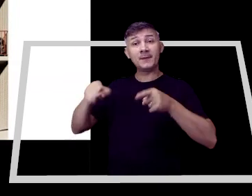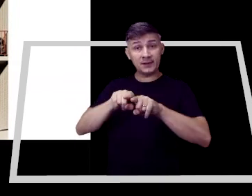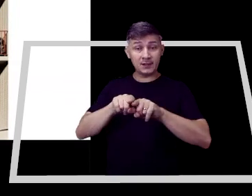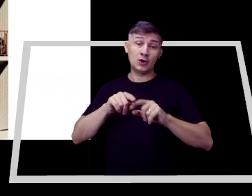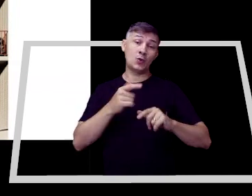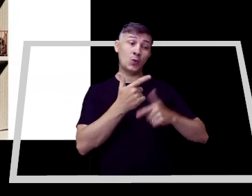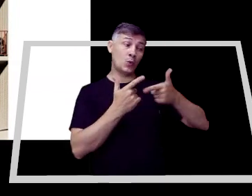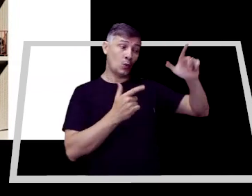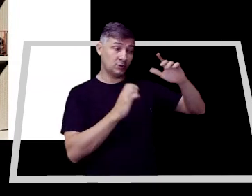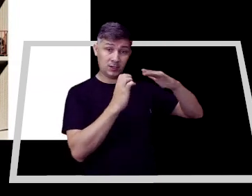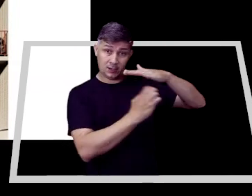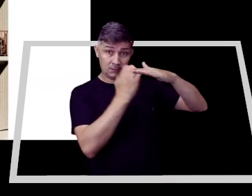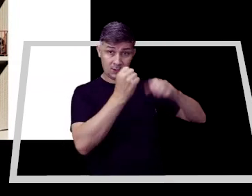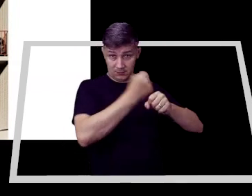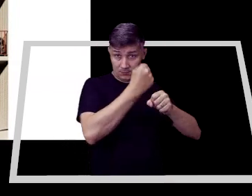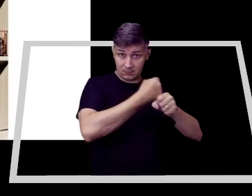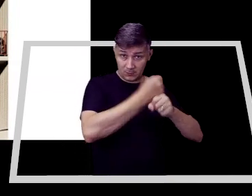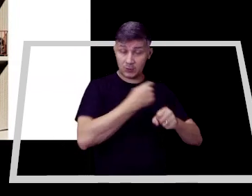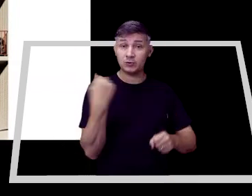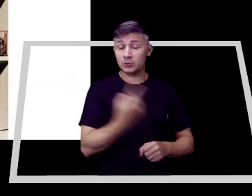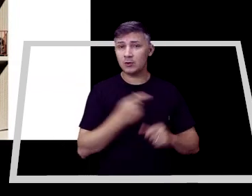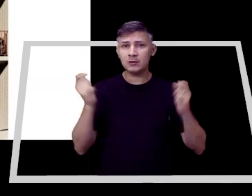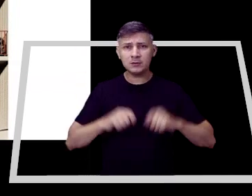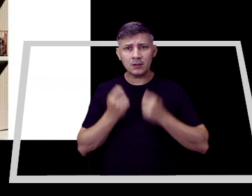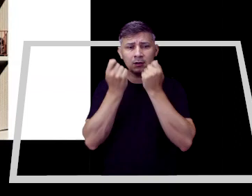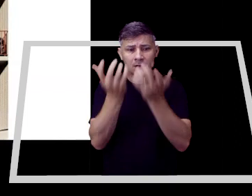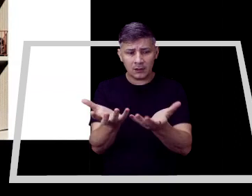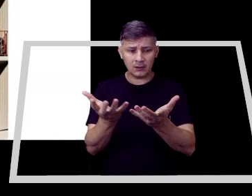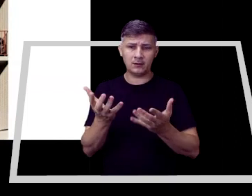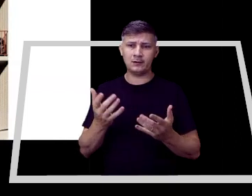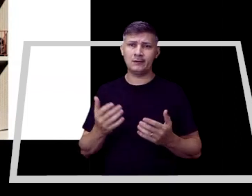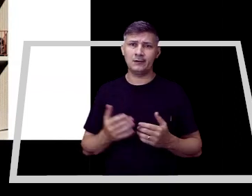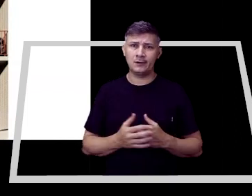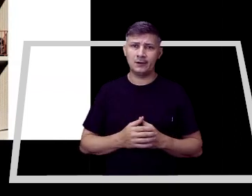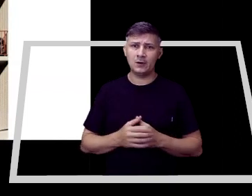incorporadores, a gente poderia oferecer, né, um espaço vazio para